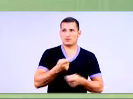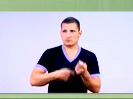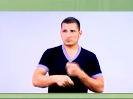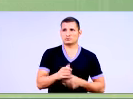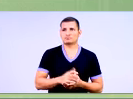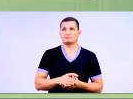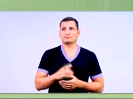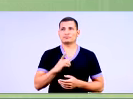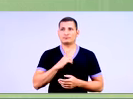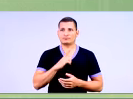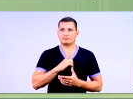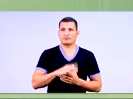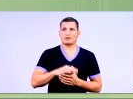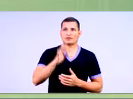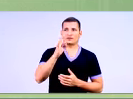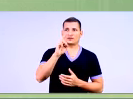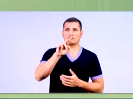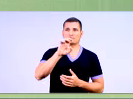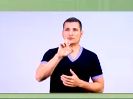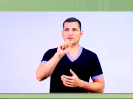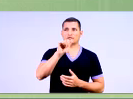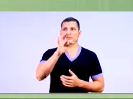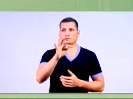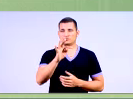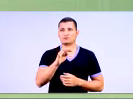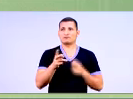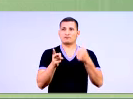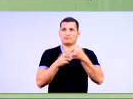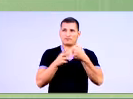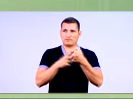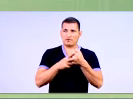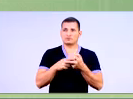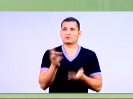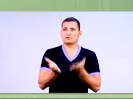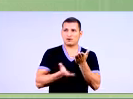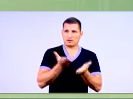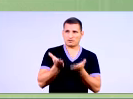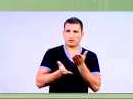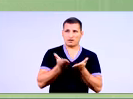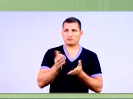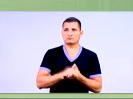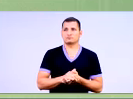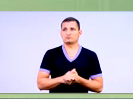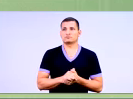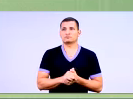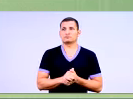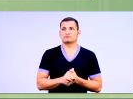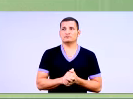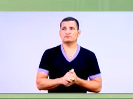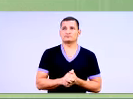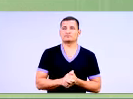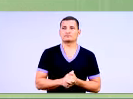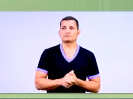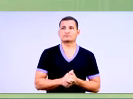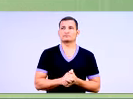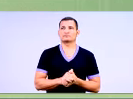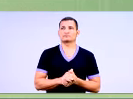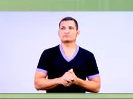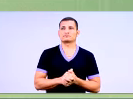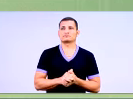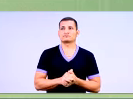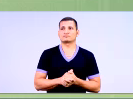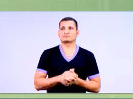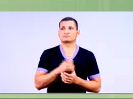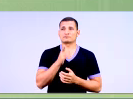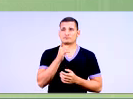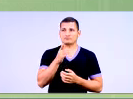temos aqui treat, verbo tratar. Aqui não tem essa letrinha E, deixa eu riscar. E aqui nós